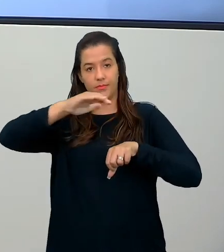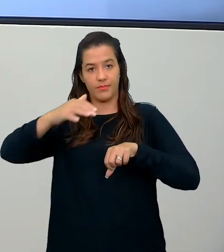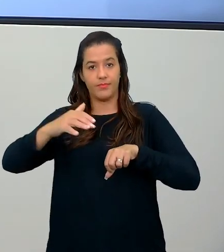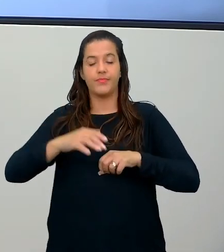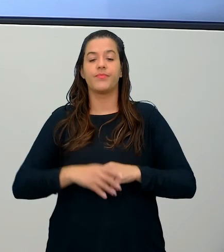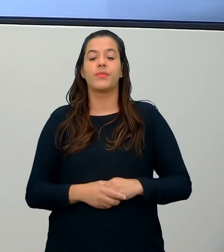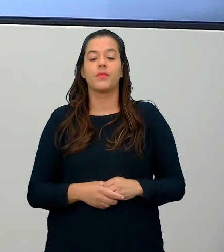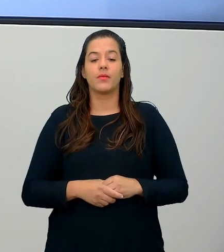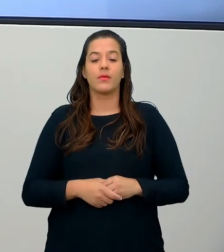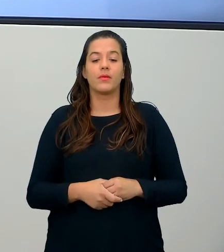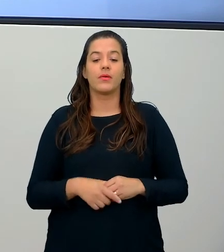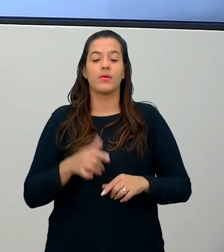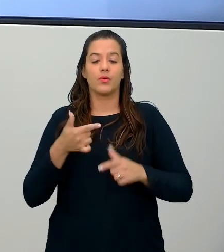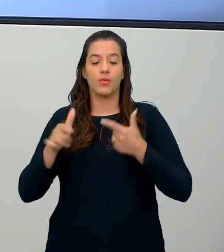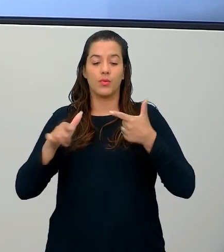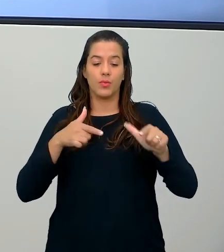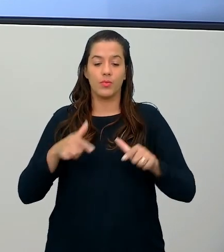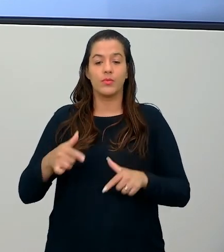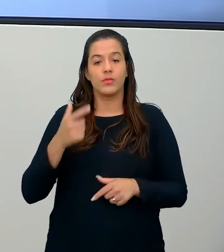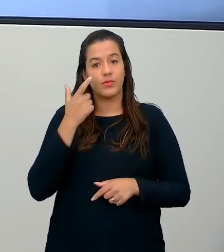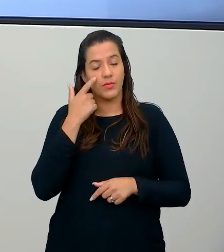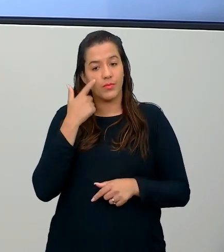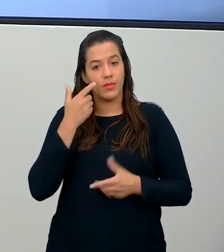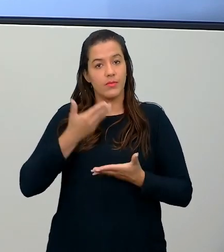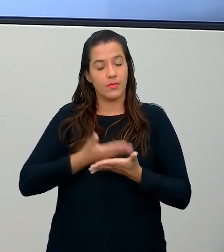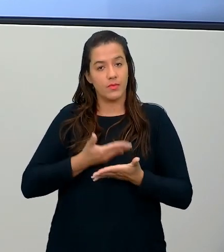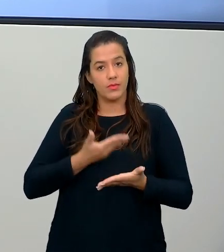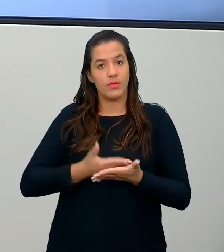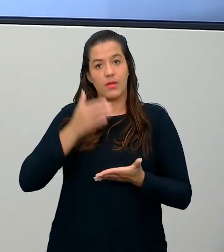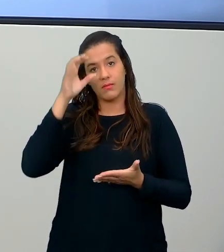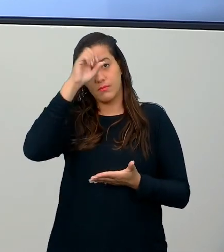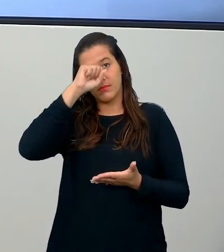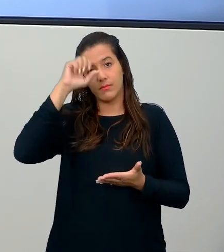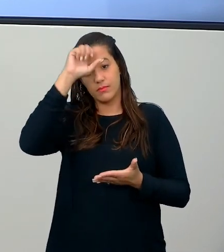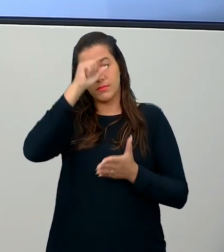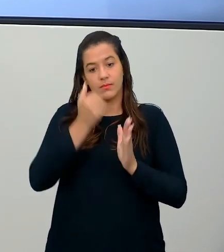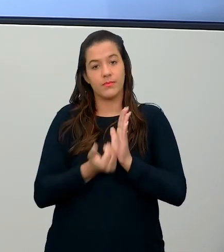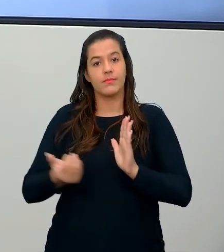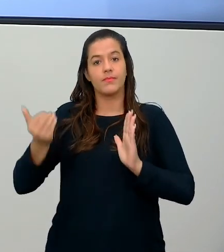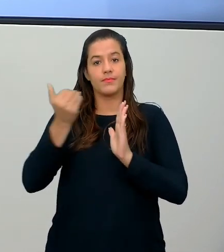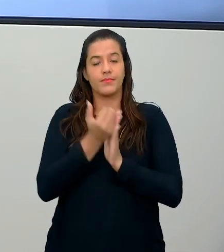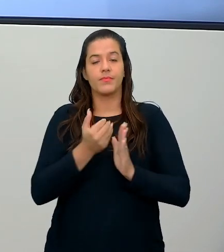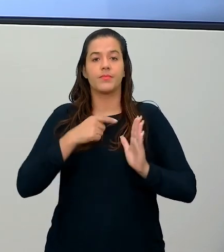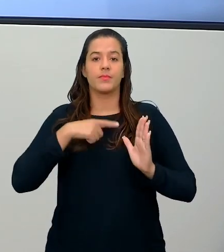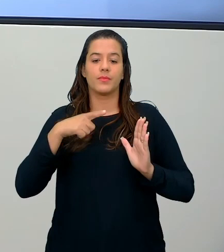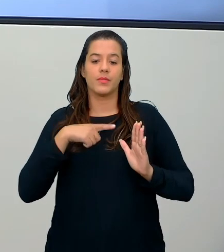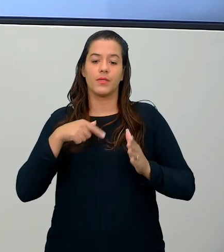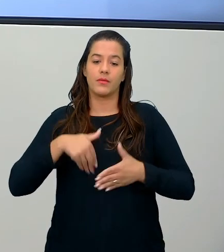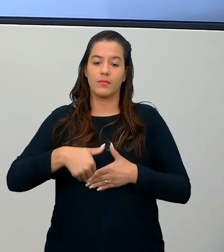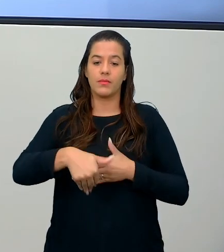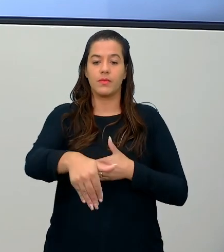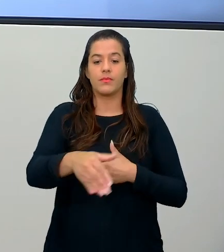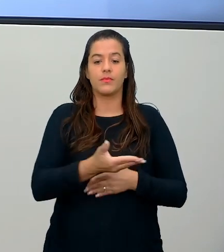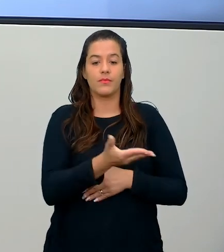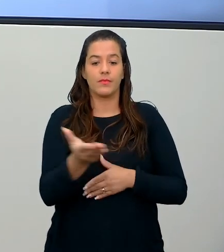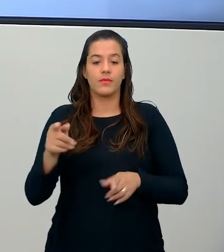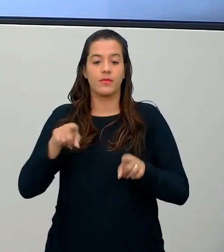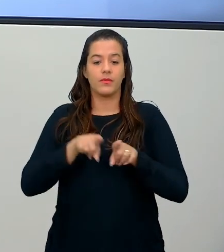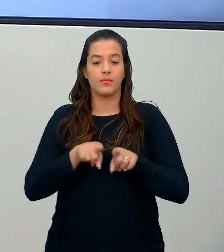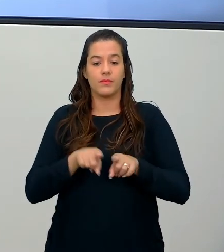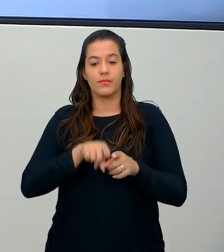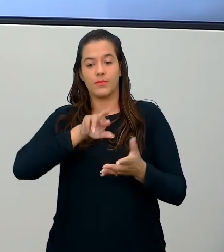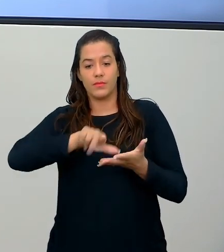mais para frente a gente vai ver outros tipos, a gente vai estudar um pouquinho mais. Inclusive tem uma classificação que vem por aí para vocês estudarem